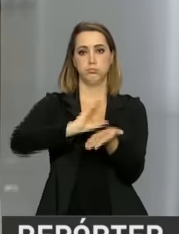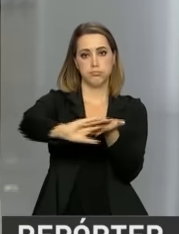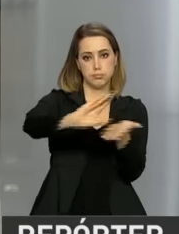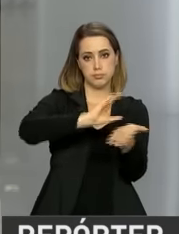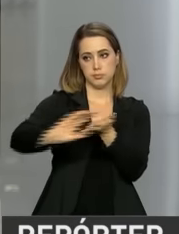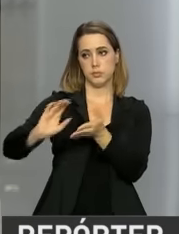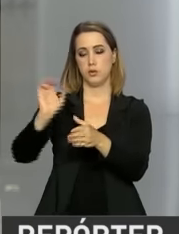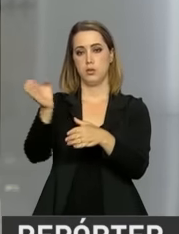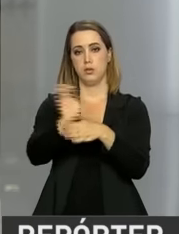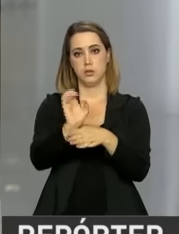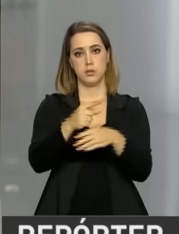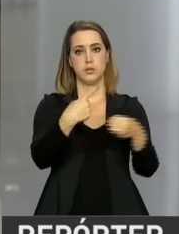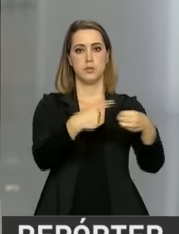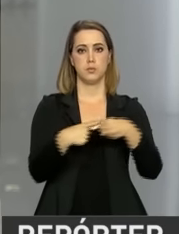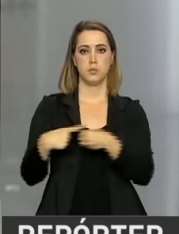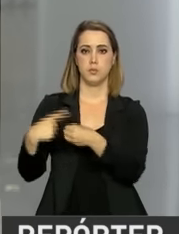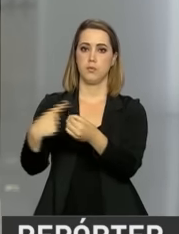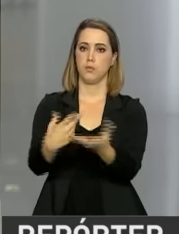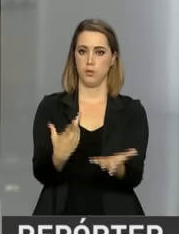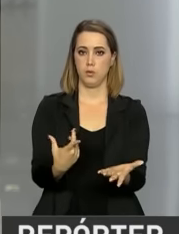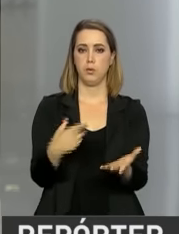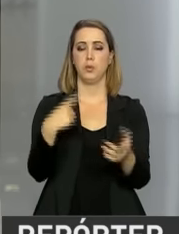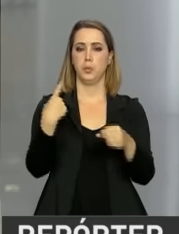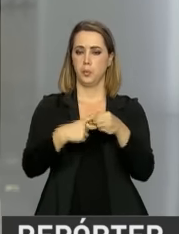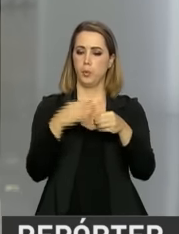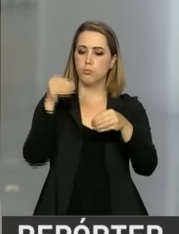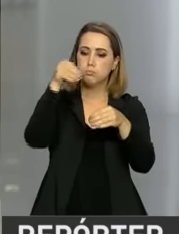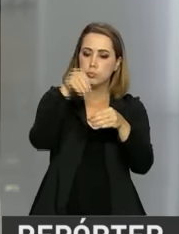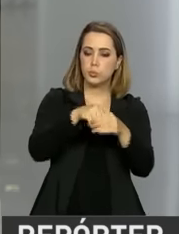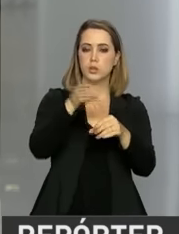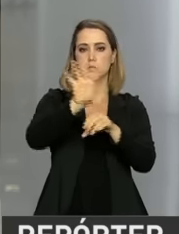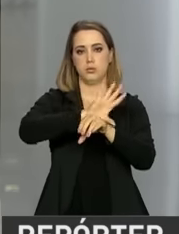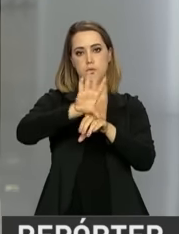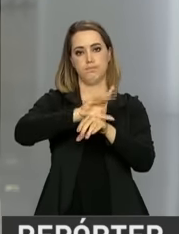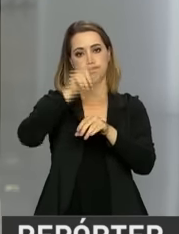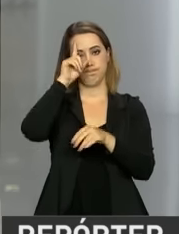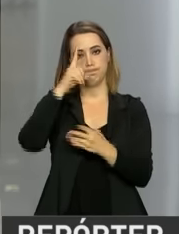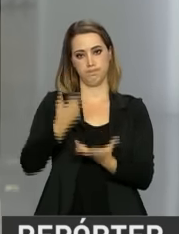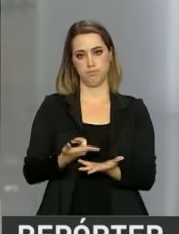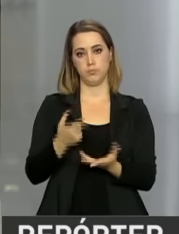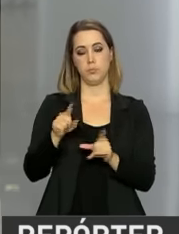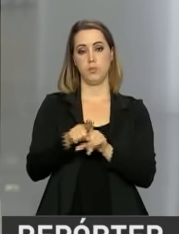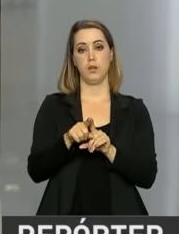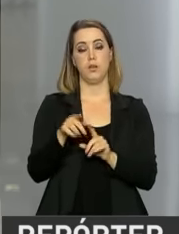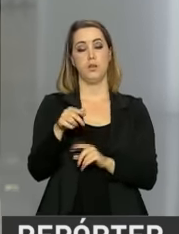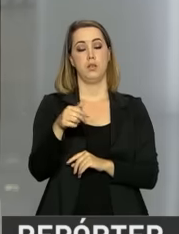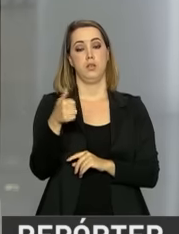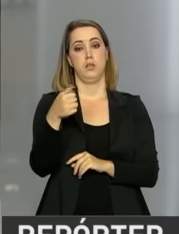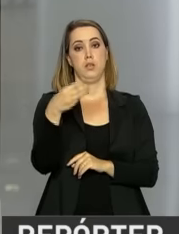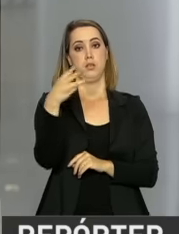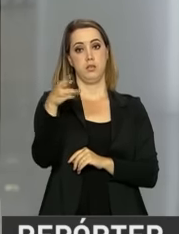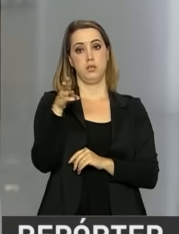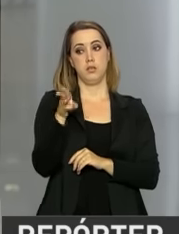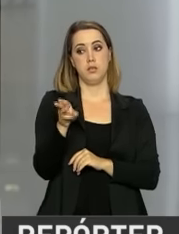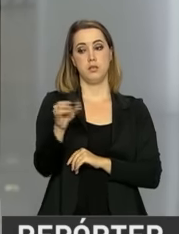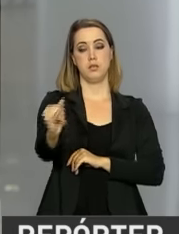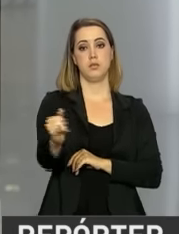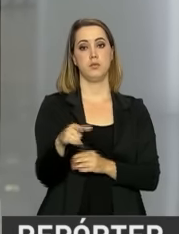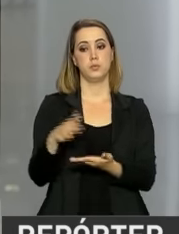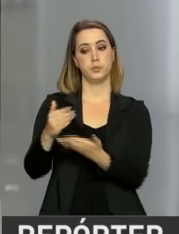por determinação constitucional desse total aí de R3 bilhões 200 milhões eh vem da previsão de